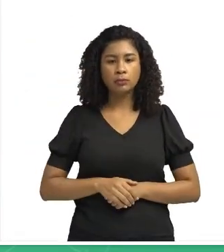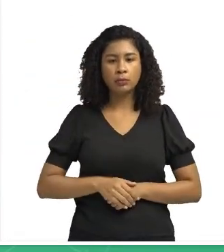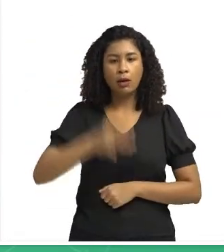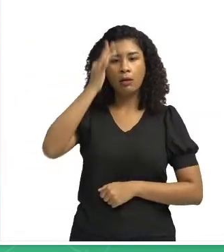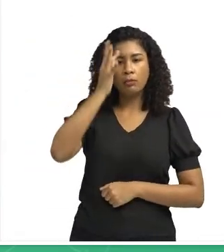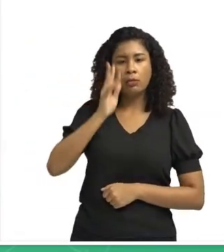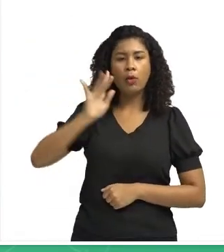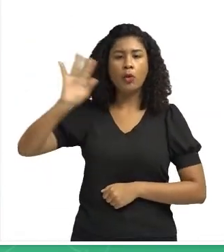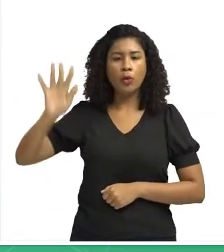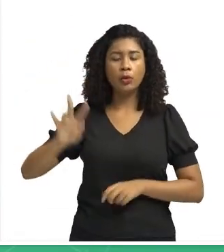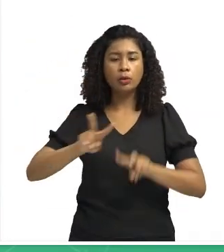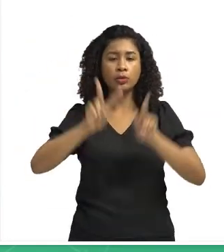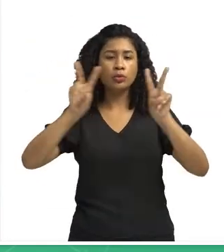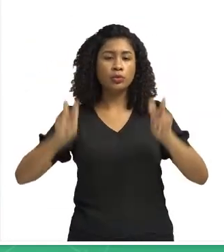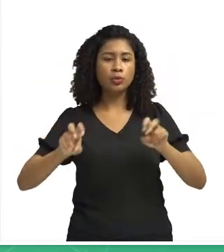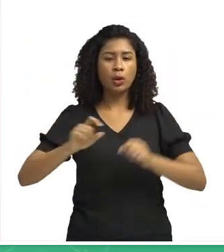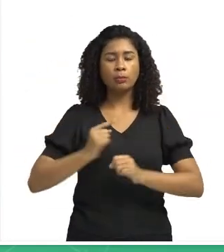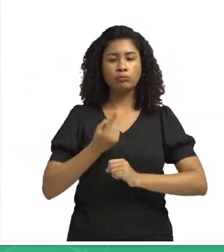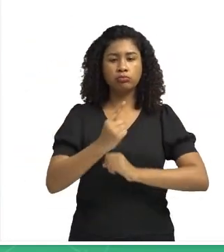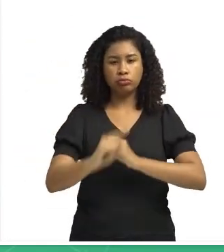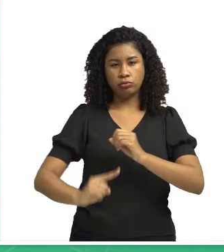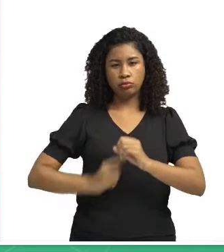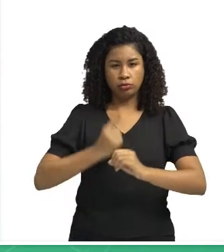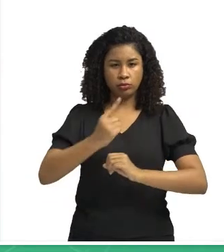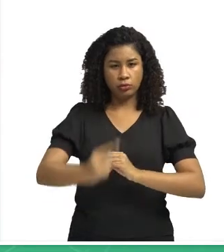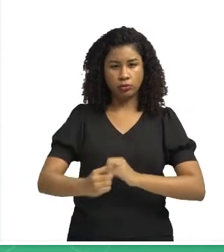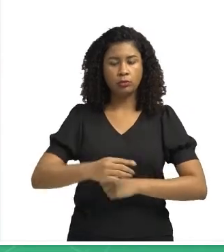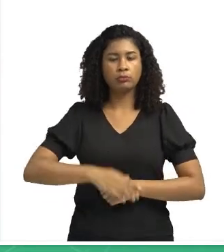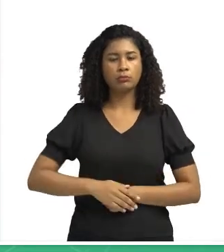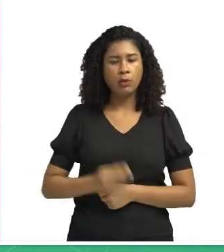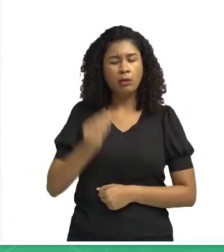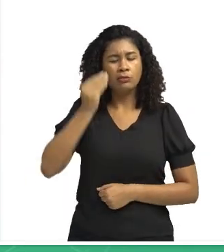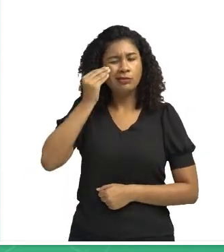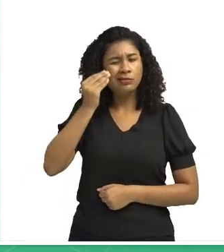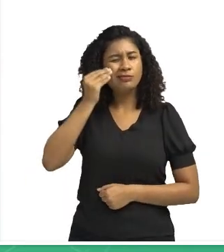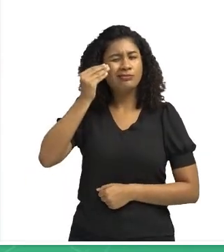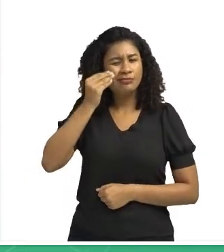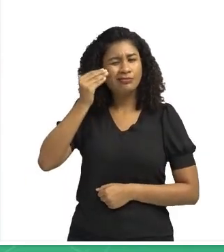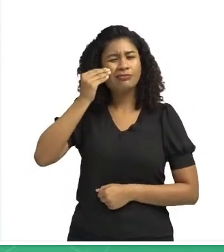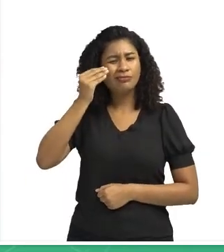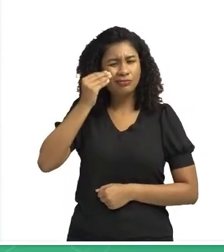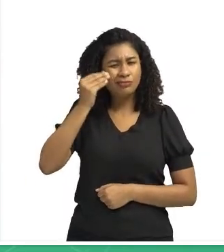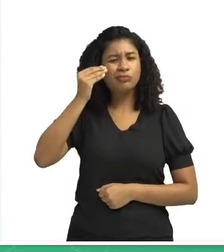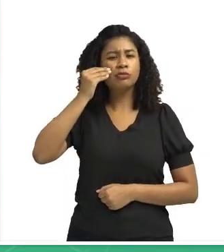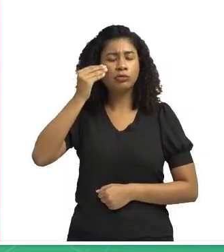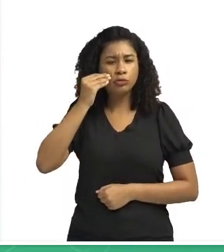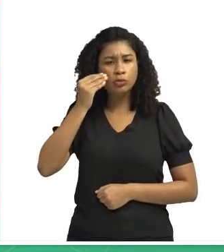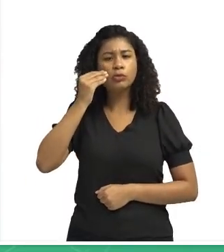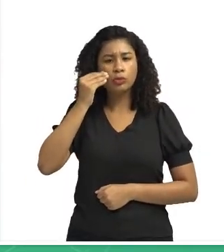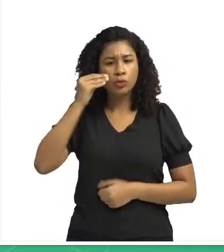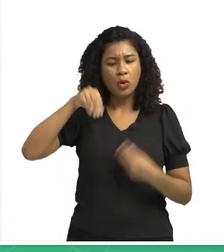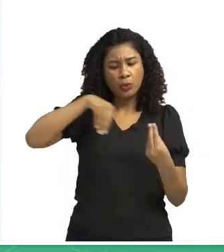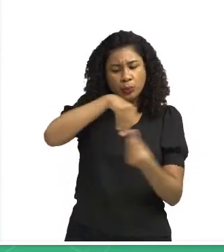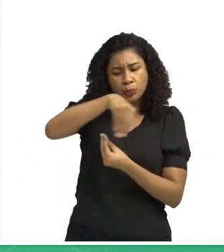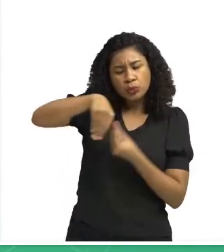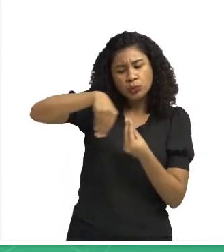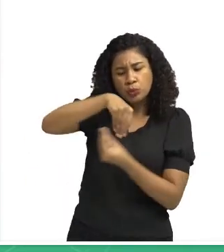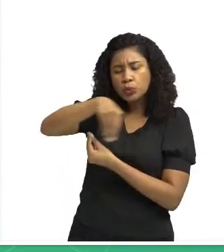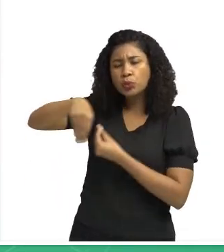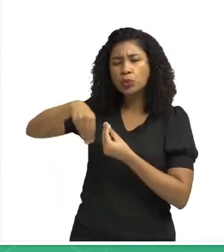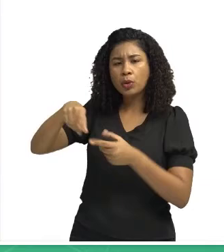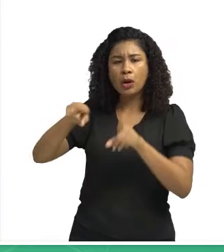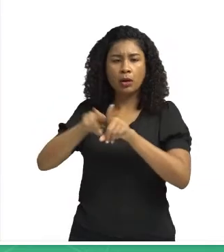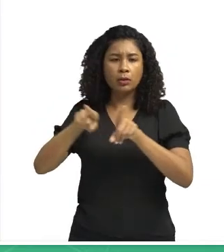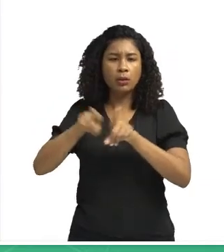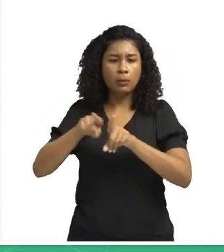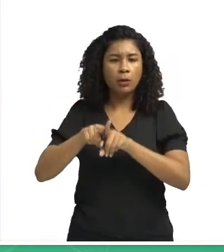teoria atômica. Foi por meio de vários experimentos relacionados com a mistura de gases e do conhecimento dos